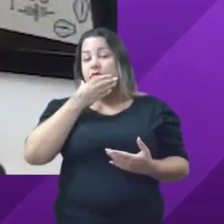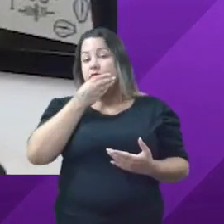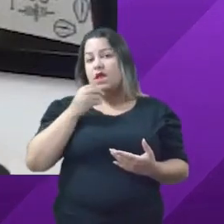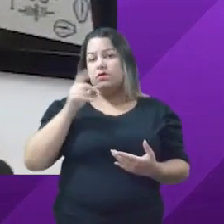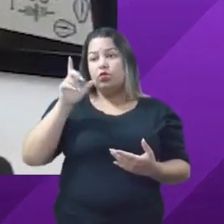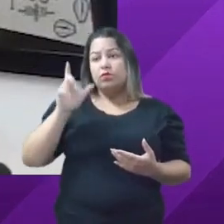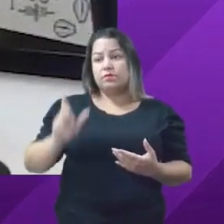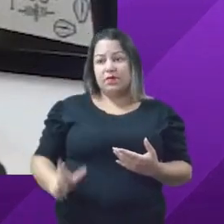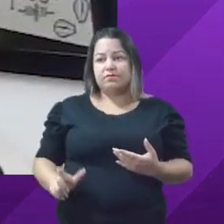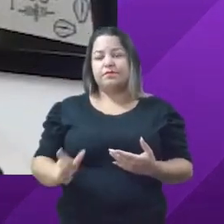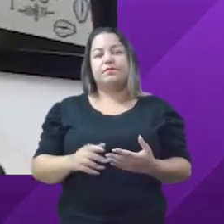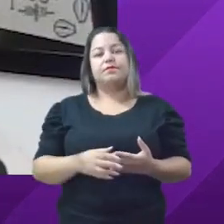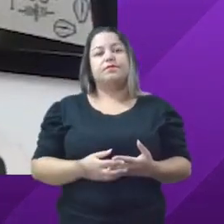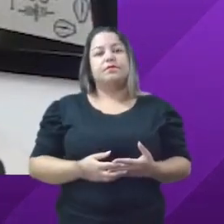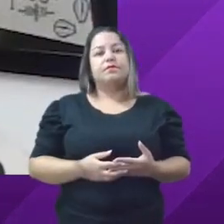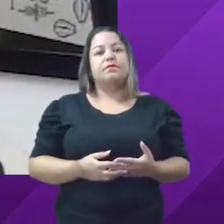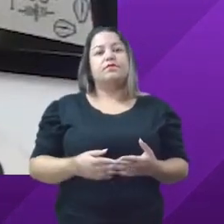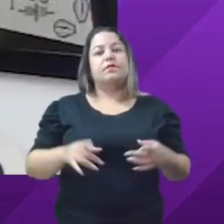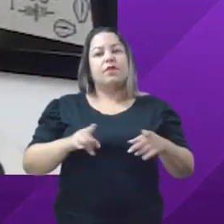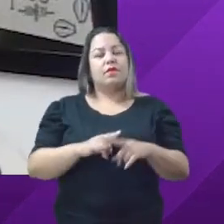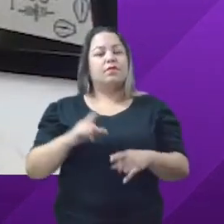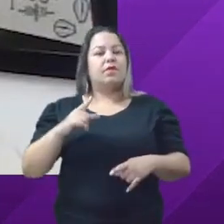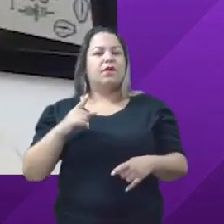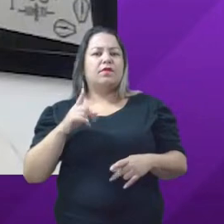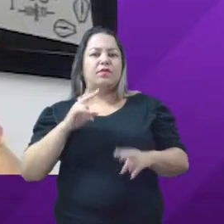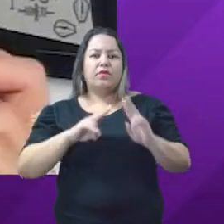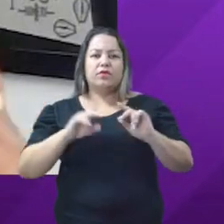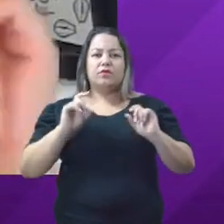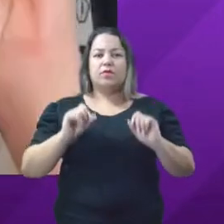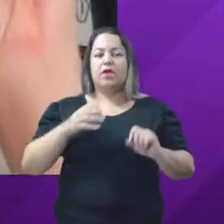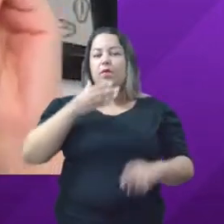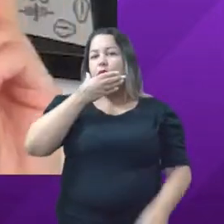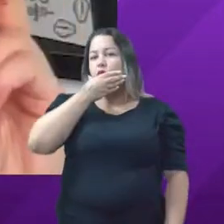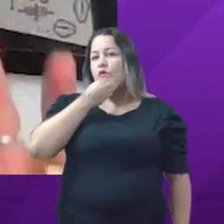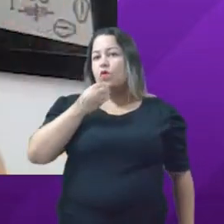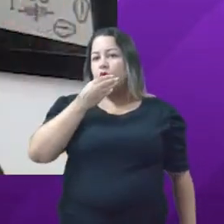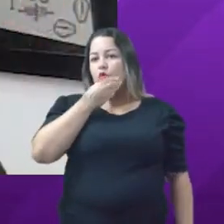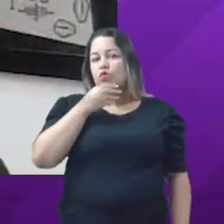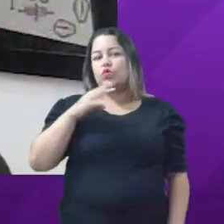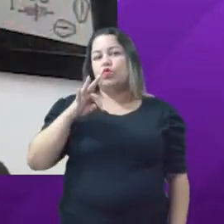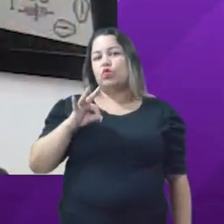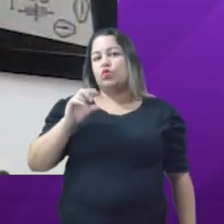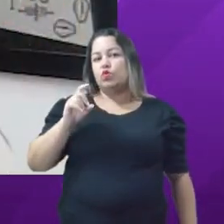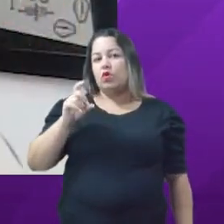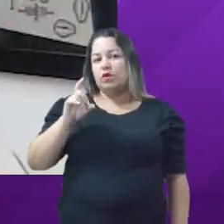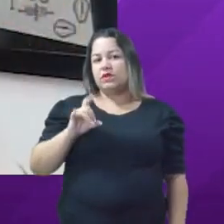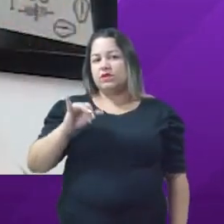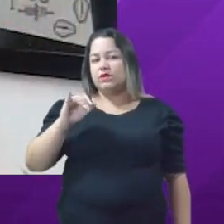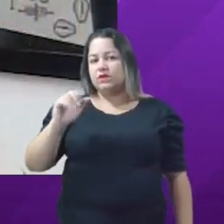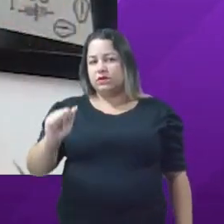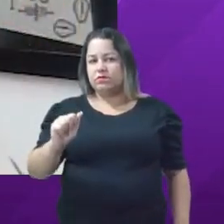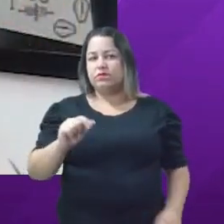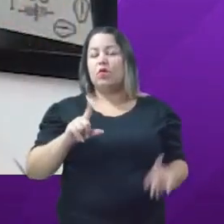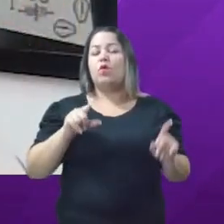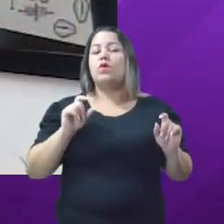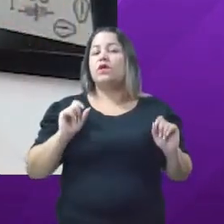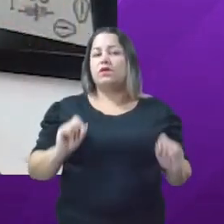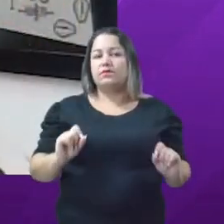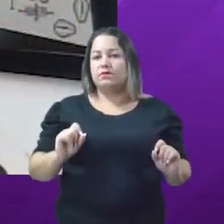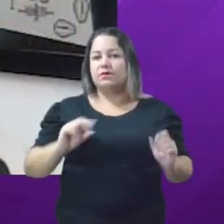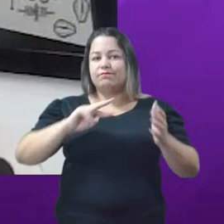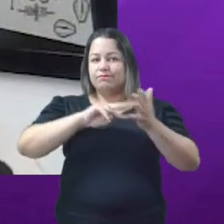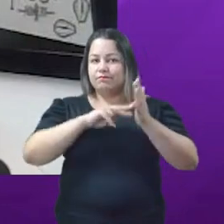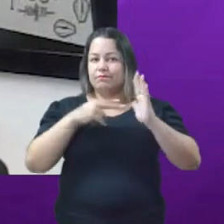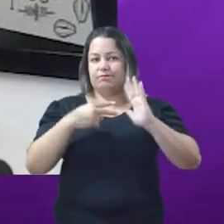masculinidades. Atualmente, né, a gente tem se deparado muito com a masculinidade tóxica. O que que é essa masculinidade tóxica,